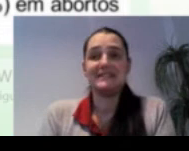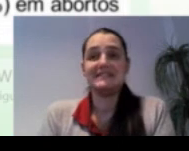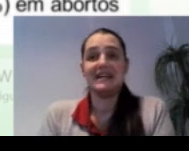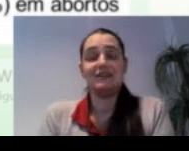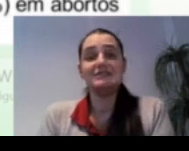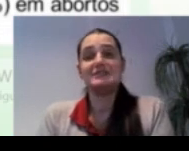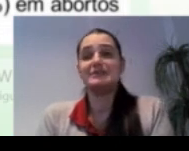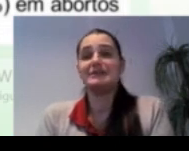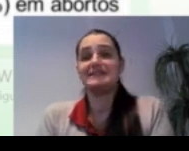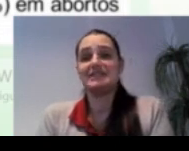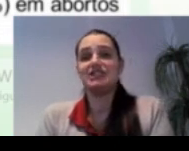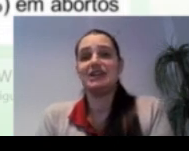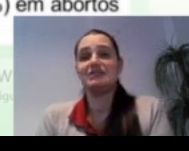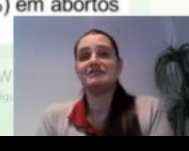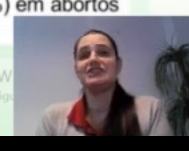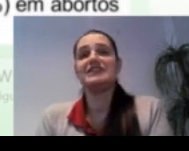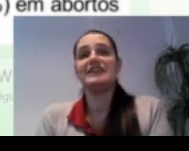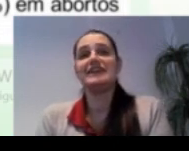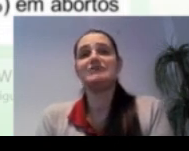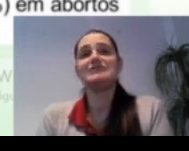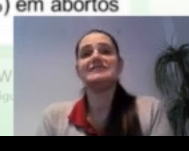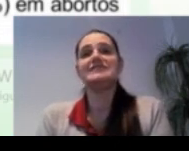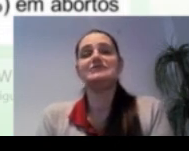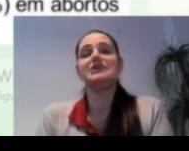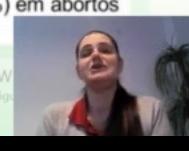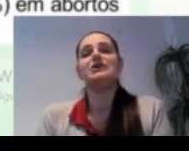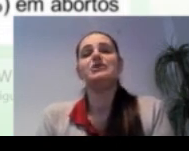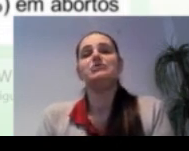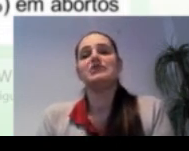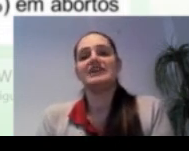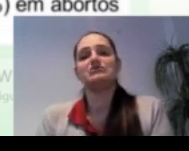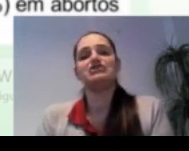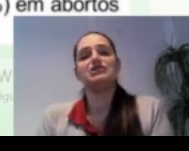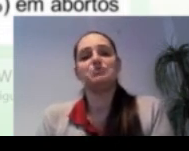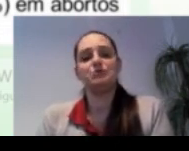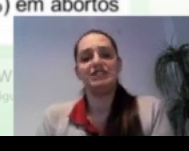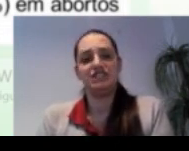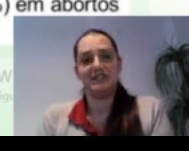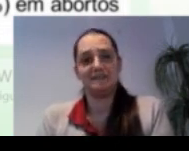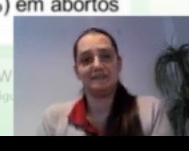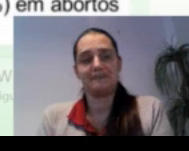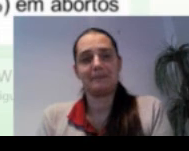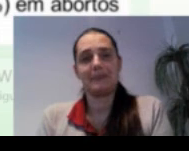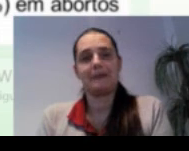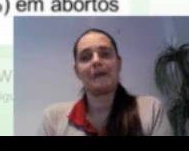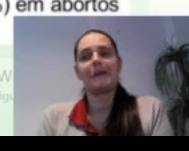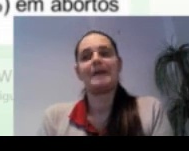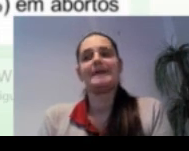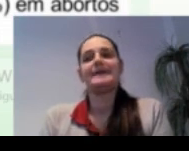não parecer alta, mas é bastante alta, de que tenha acontecido um caso de euploidia.